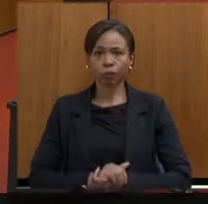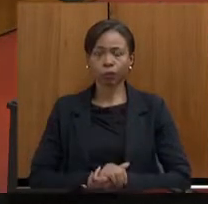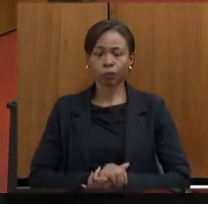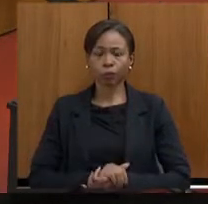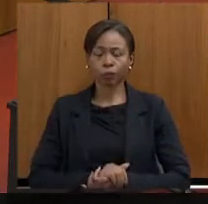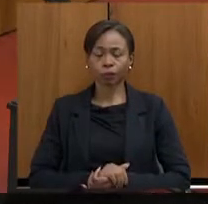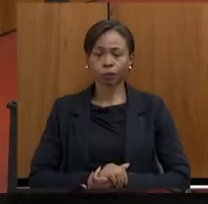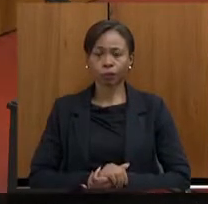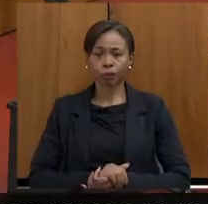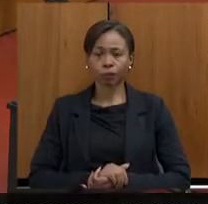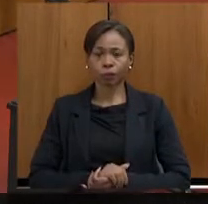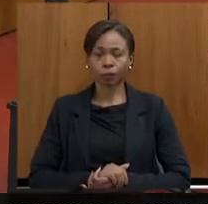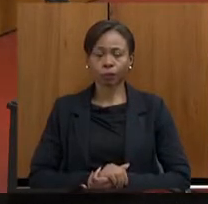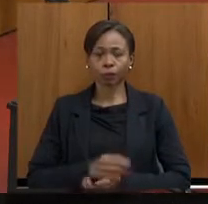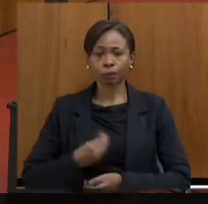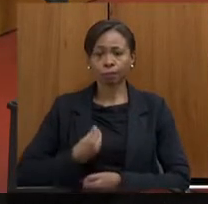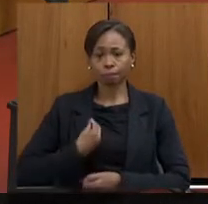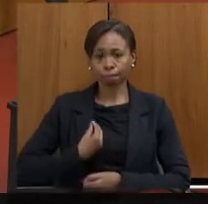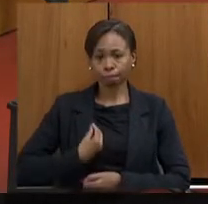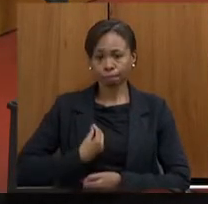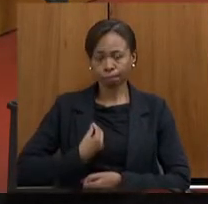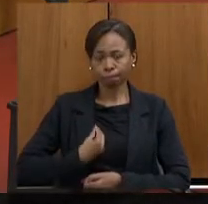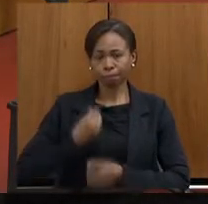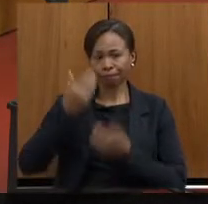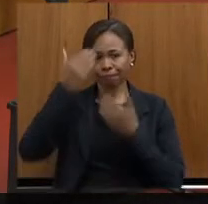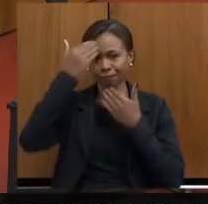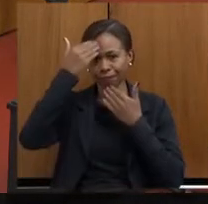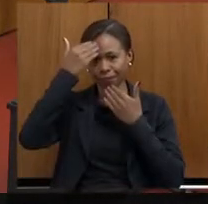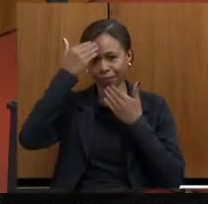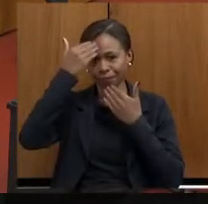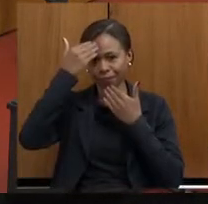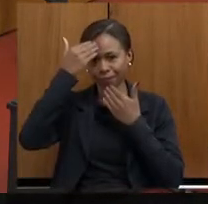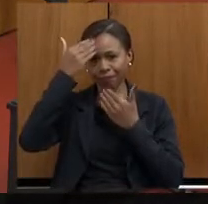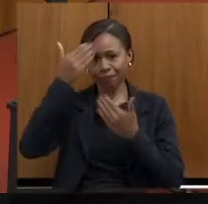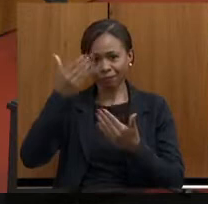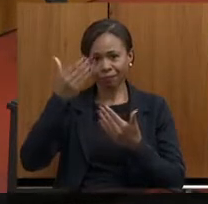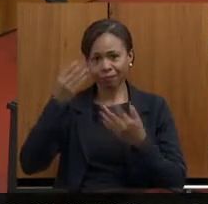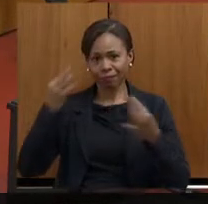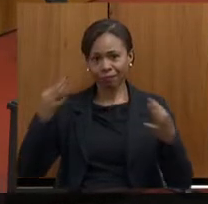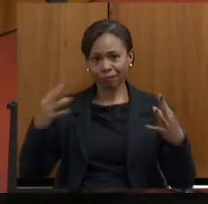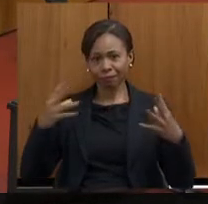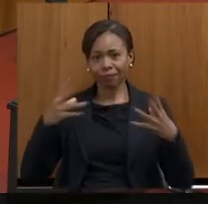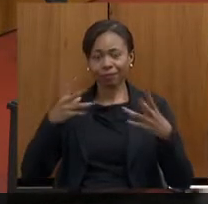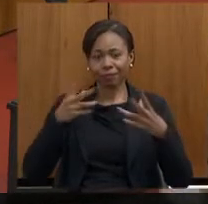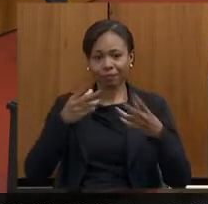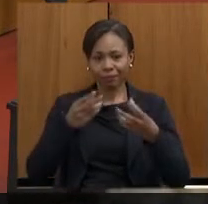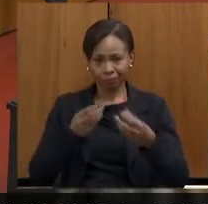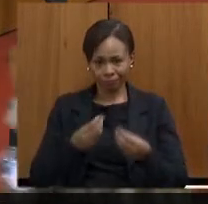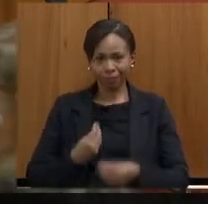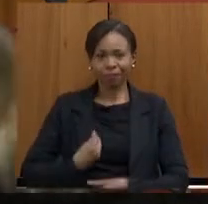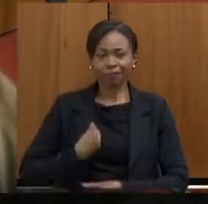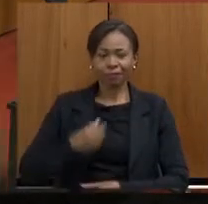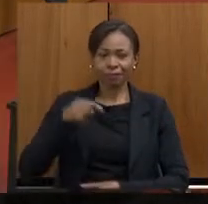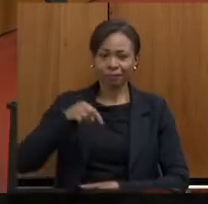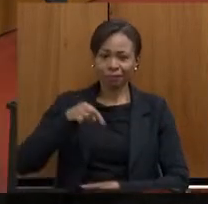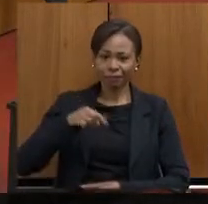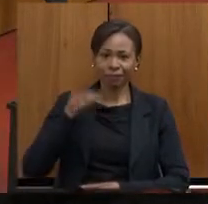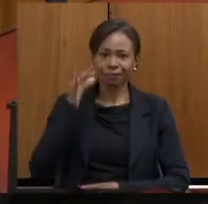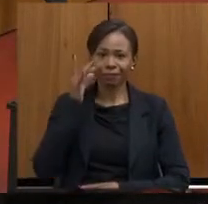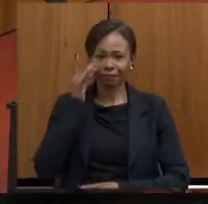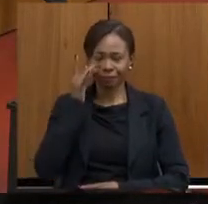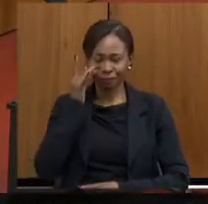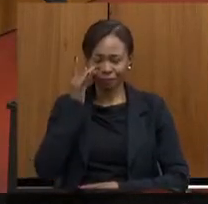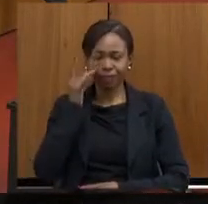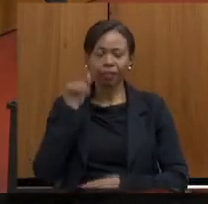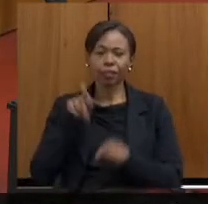A presença registra e agradece a presença de todas e todos que aqui se fazem presentes conosco, de todos